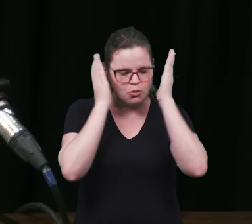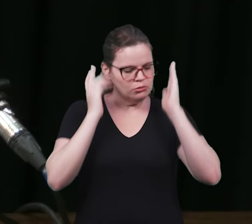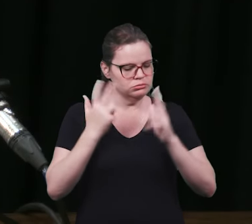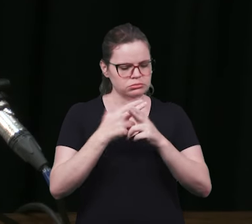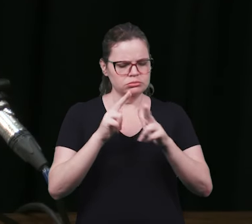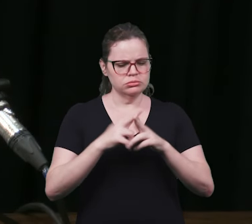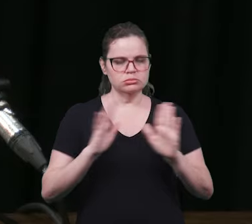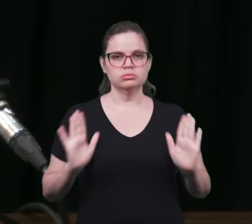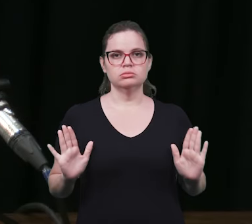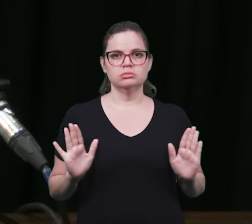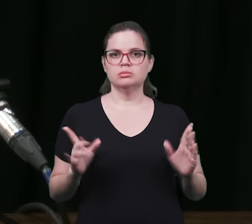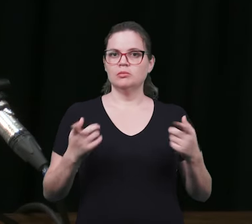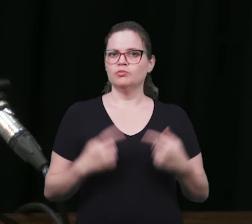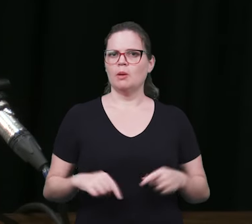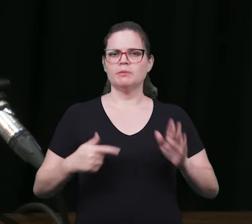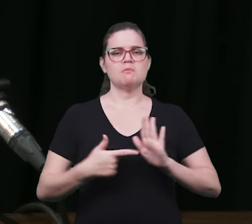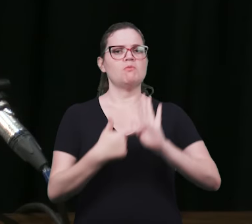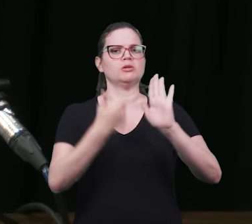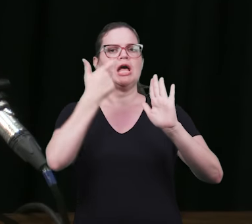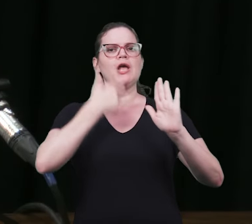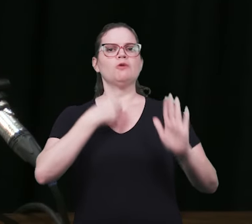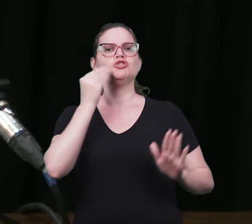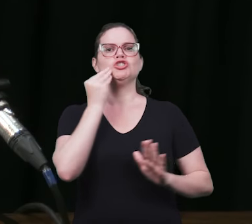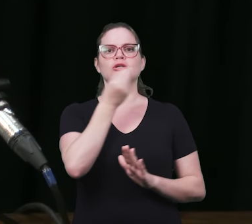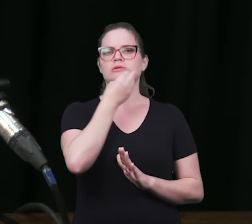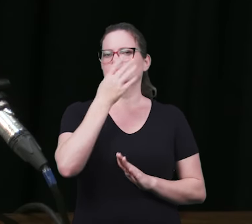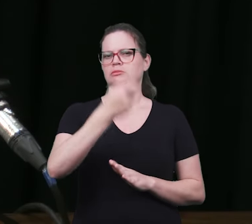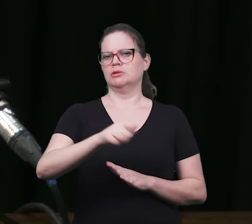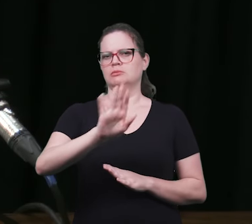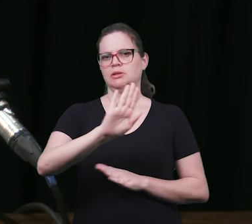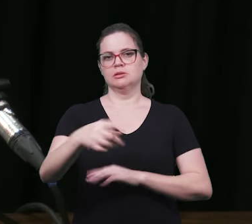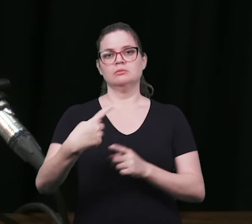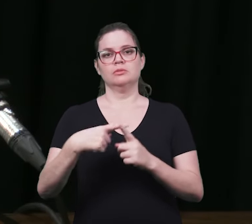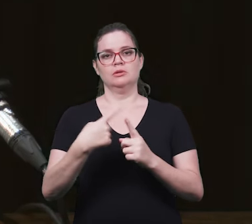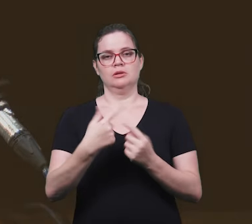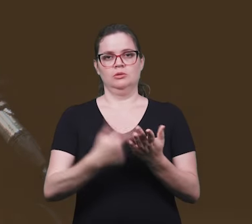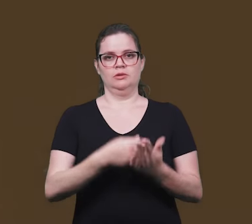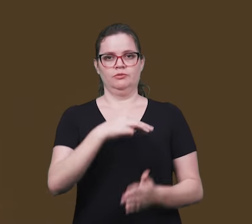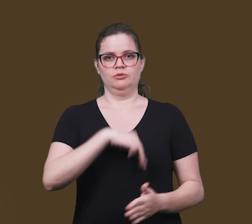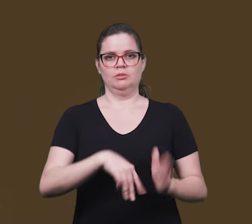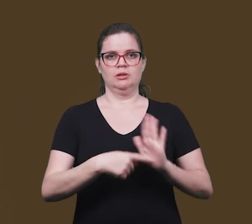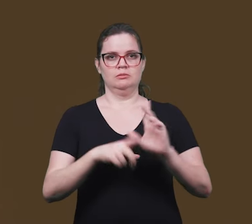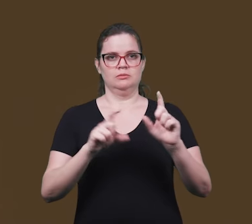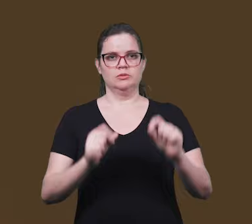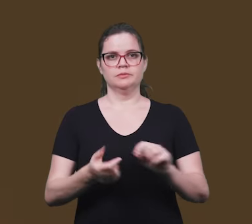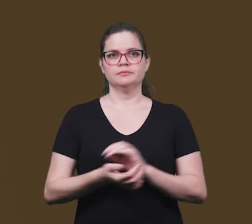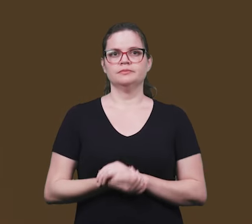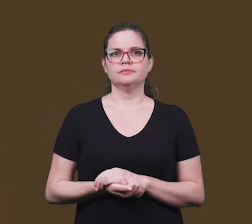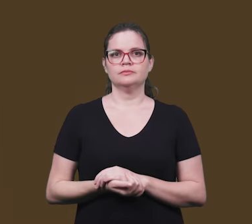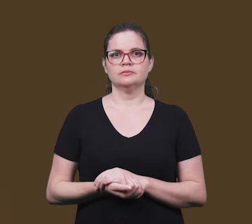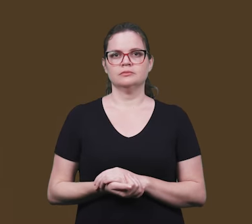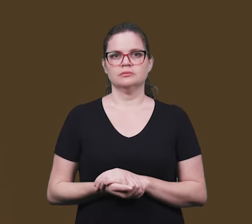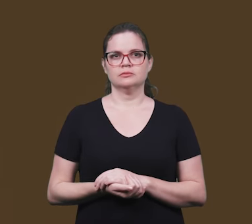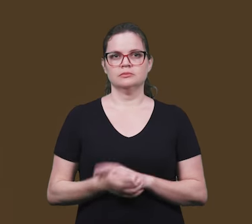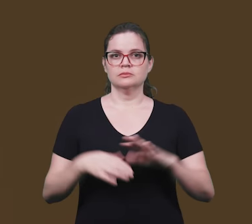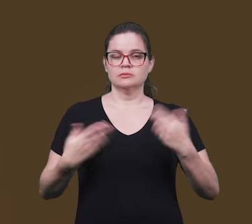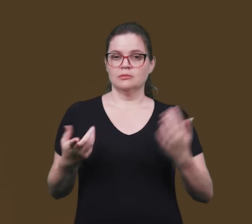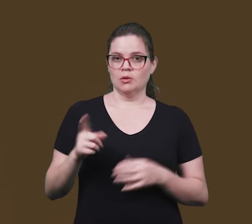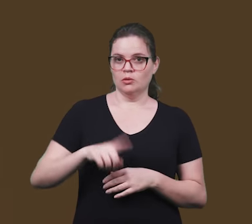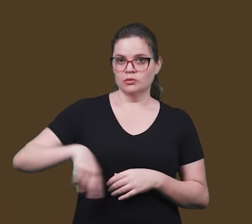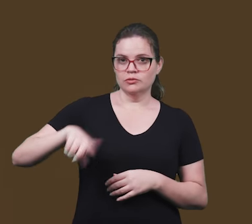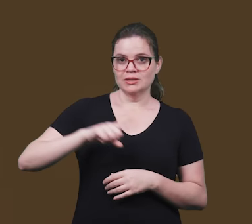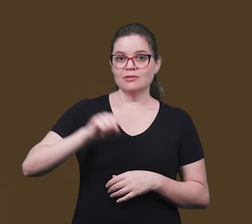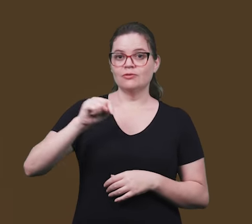que estamos em consagração, porque também em Mateus ele fala assim: porque quando jejuares, o